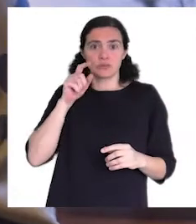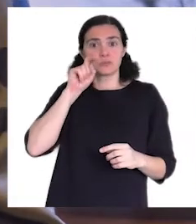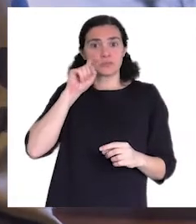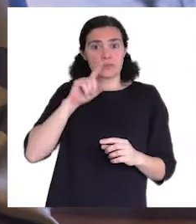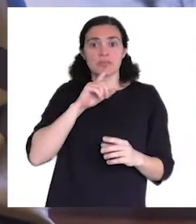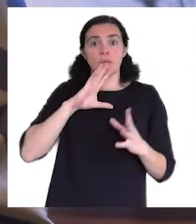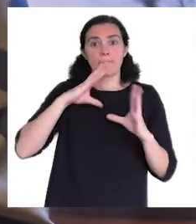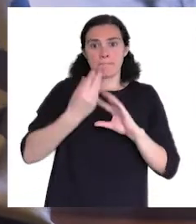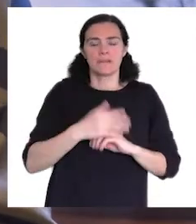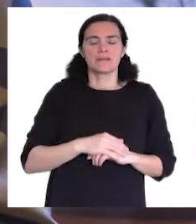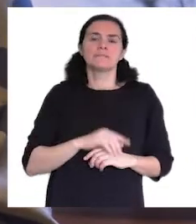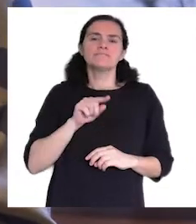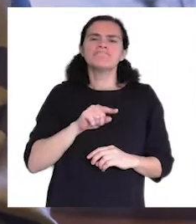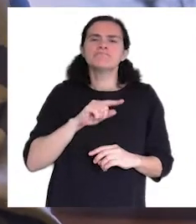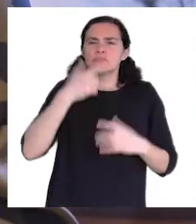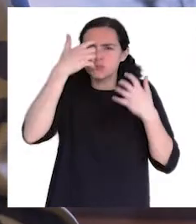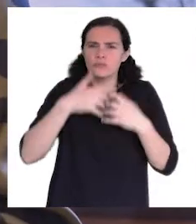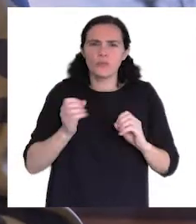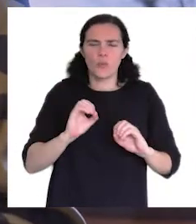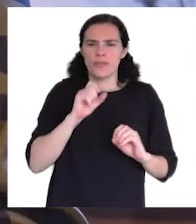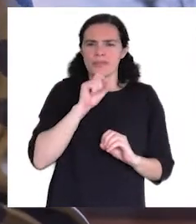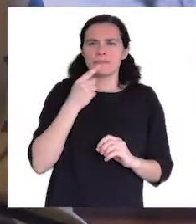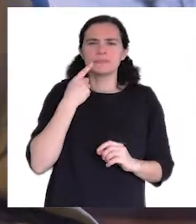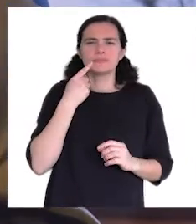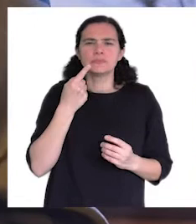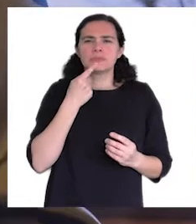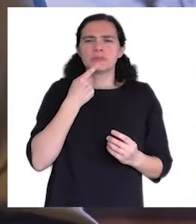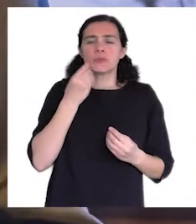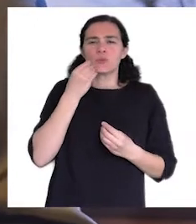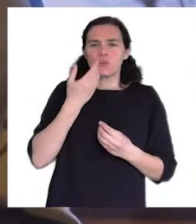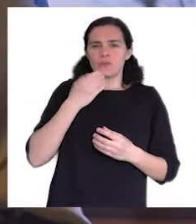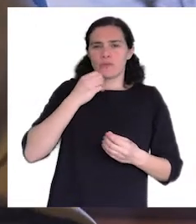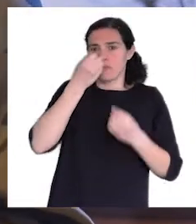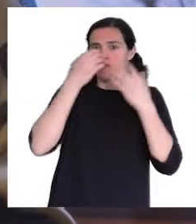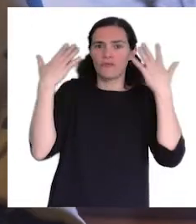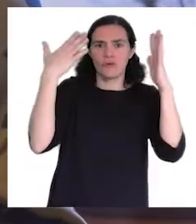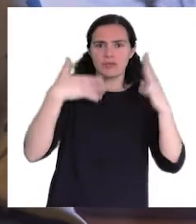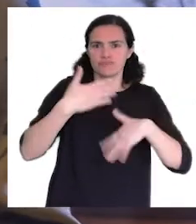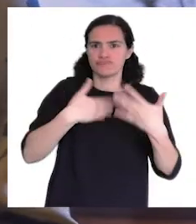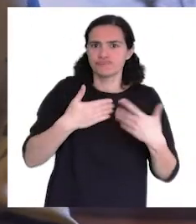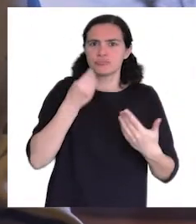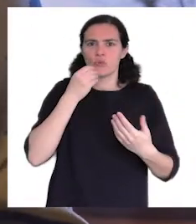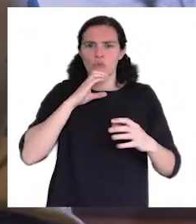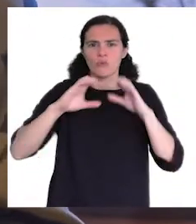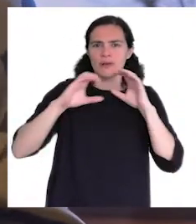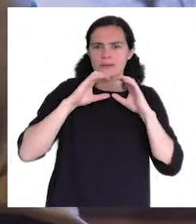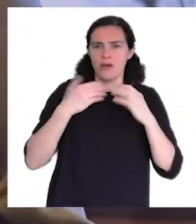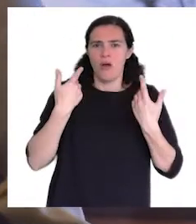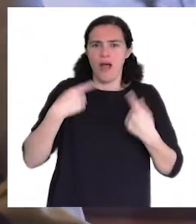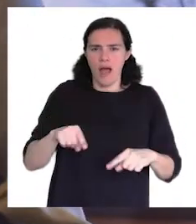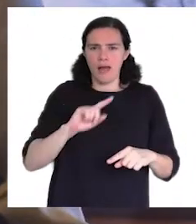pegada. Sem dúvida que nós, para percebermos como é que uma floresta reage e comunica, temos que perceber o que é que se